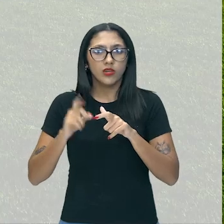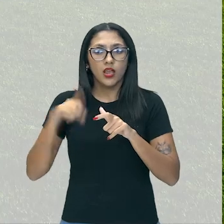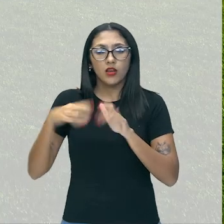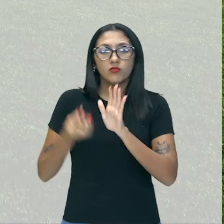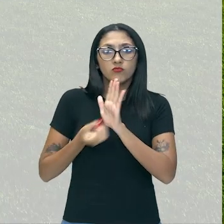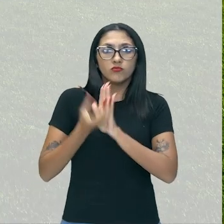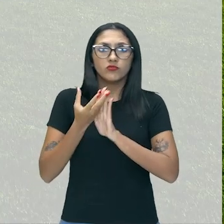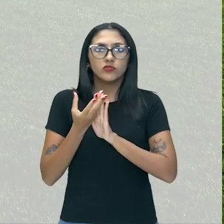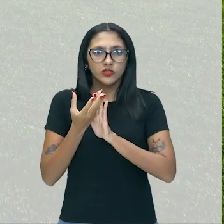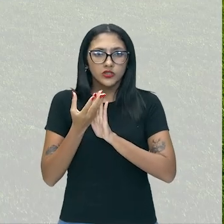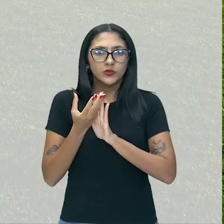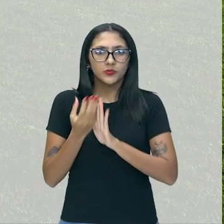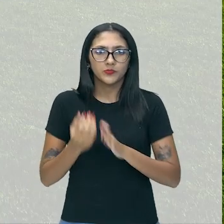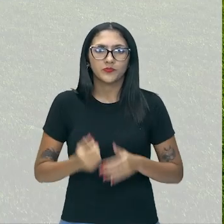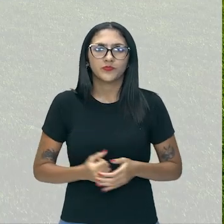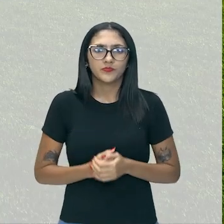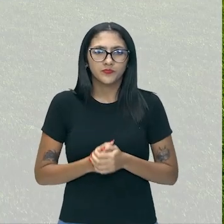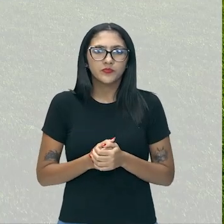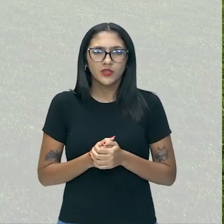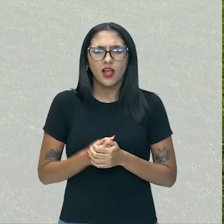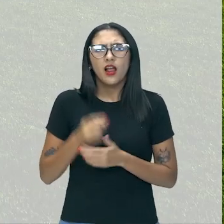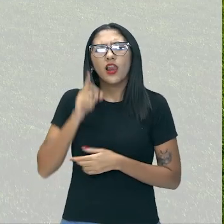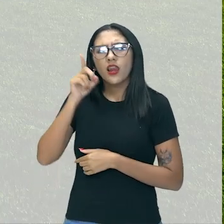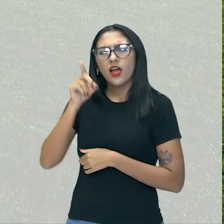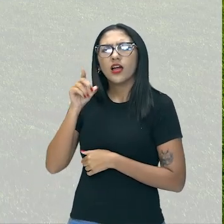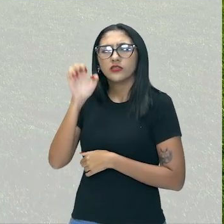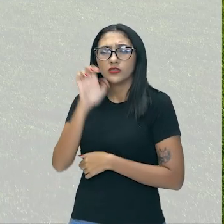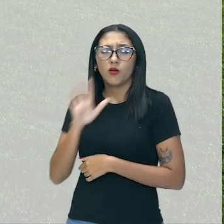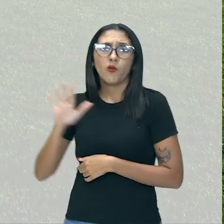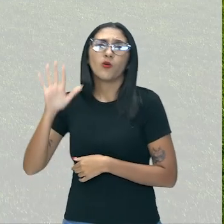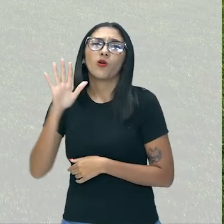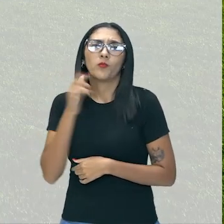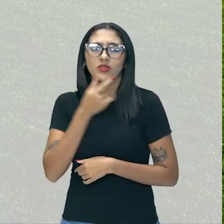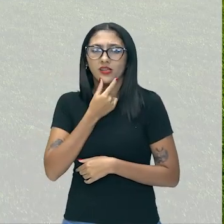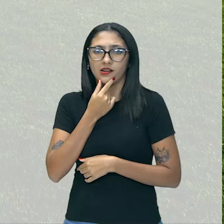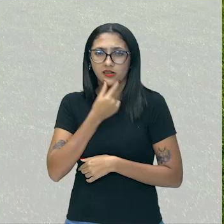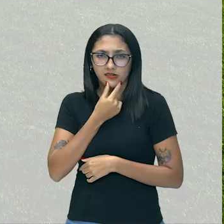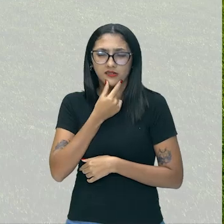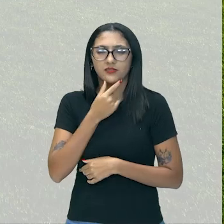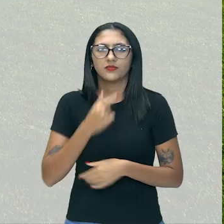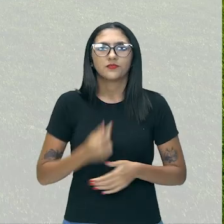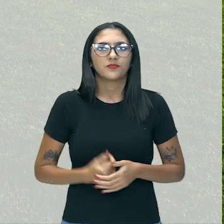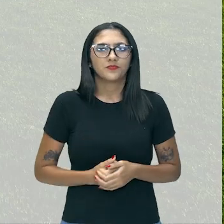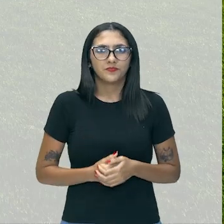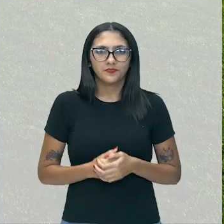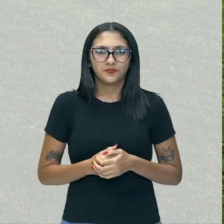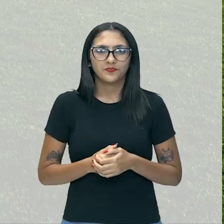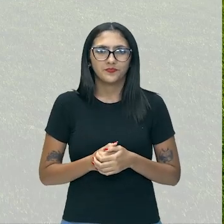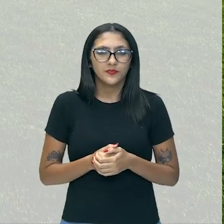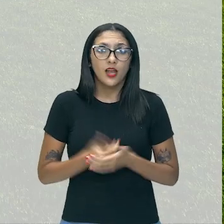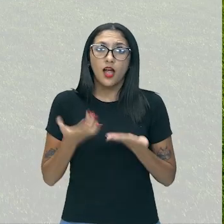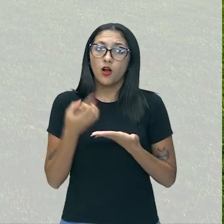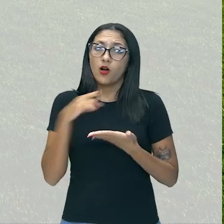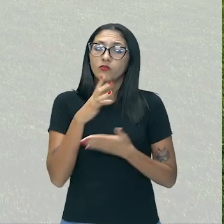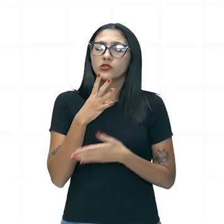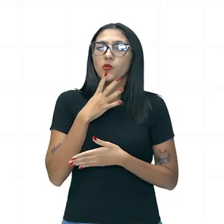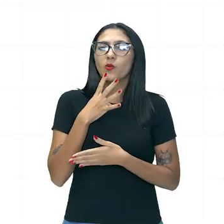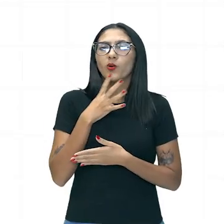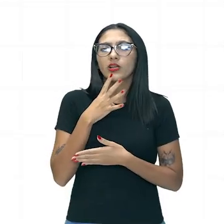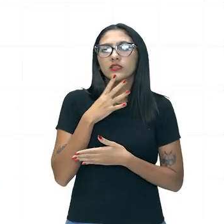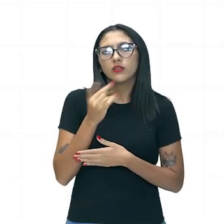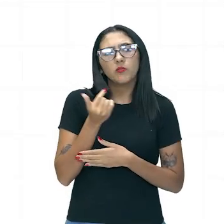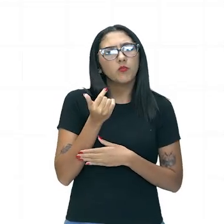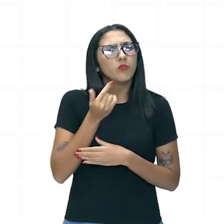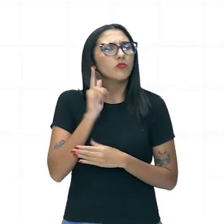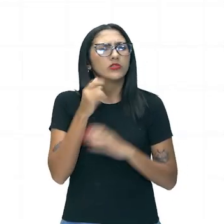a Rugby School, lá na Inglaterra. Muito bem, então agora a gente vai conhecer um pouco mais sobre